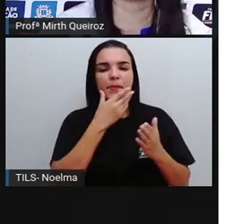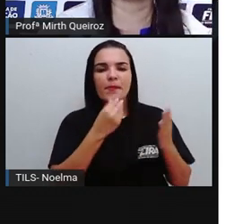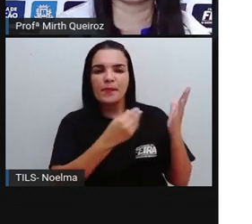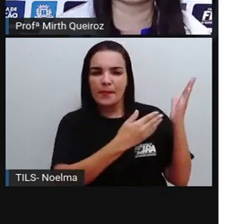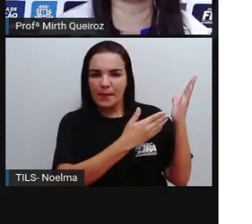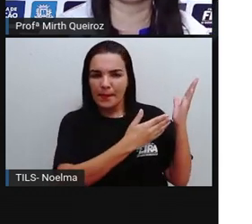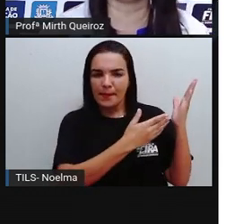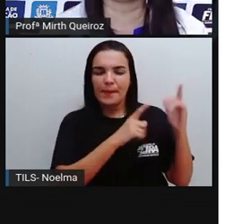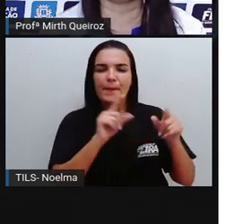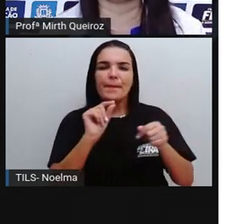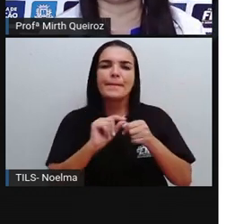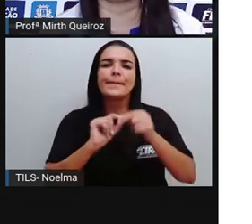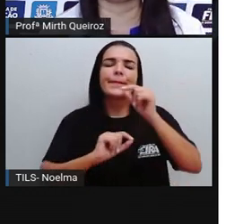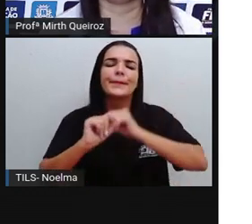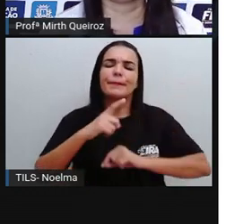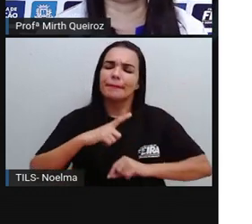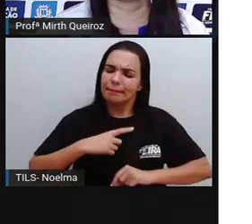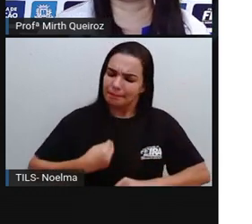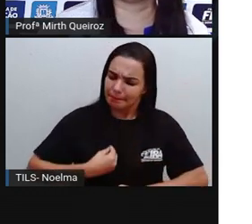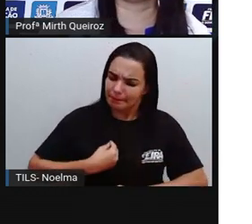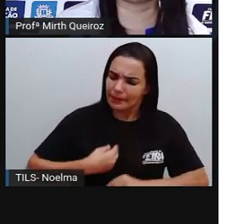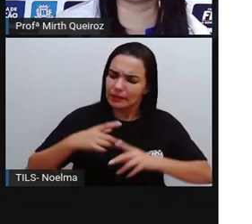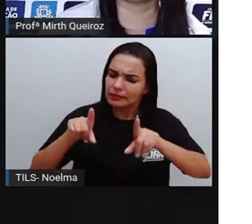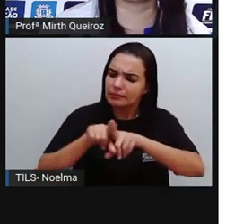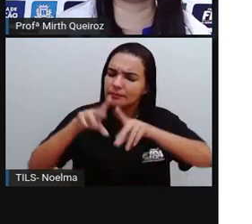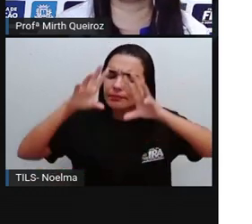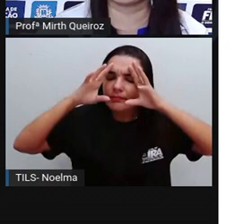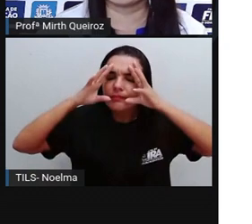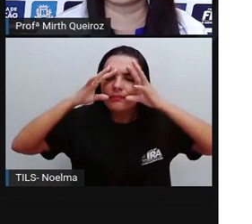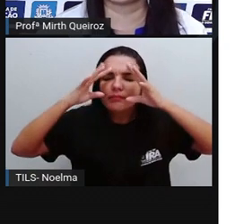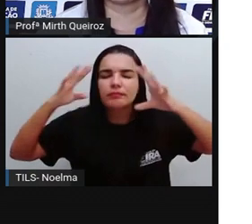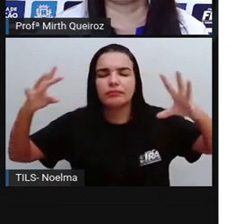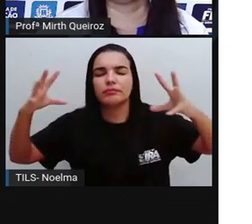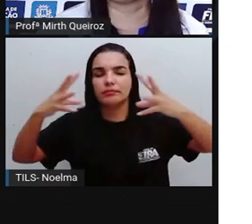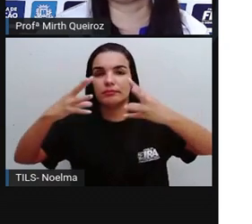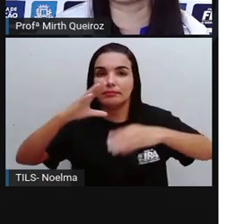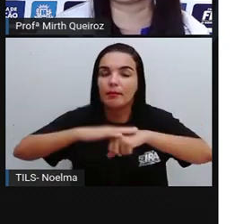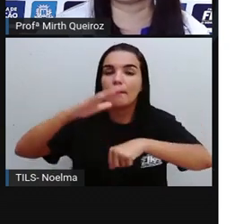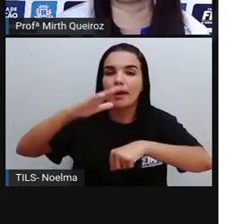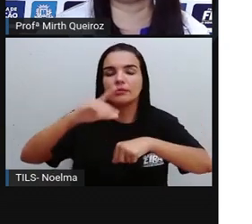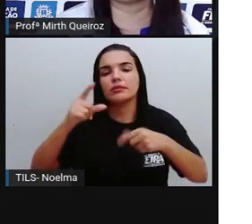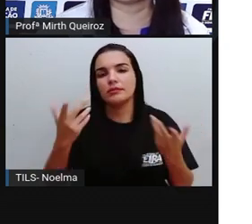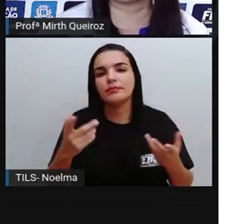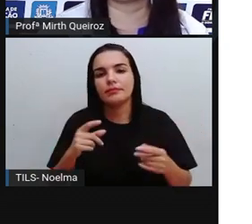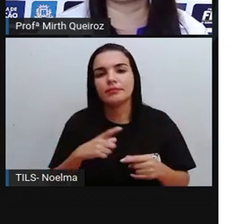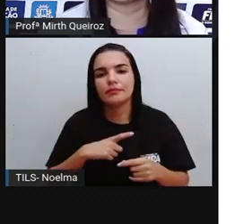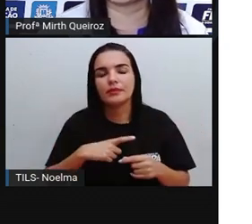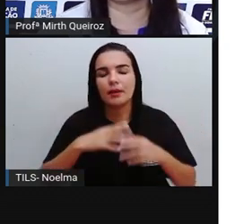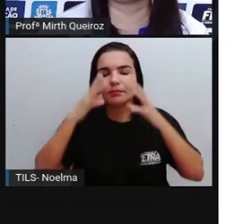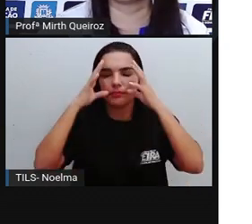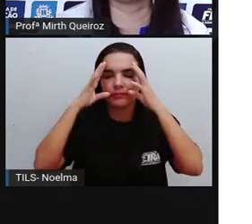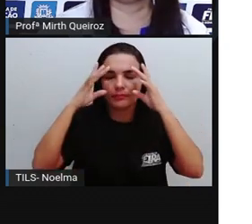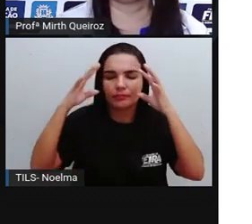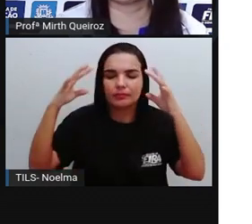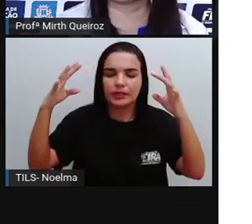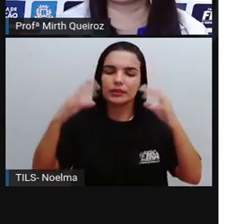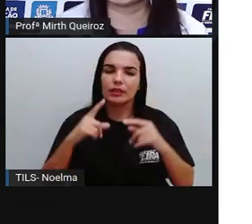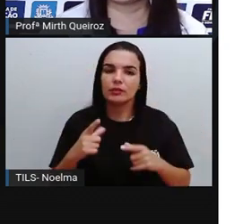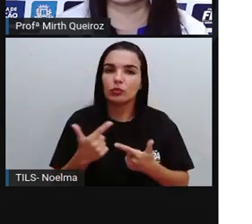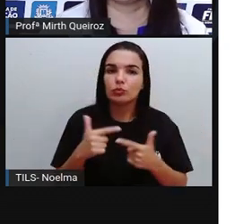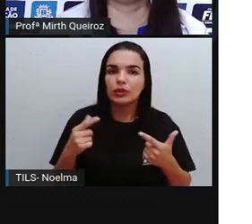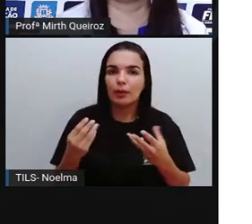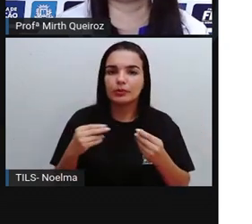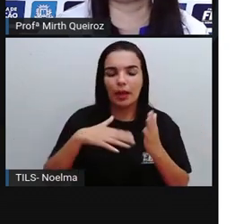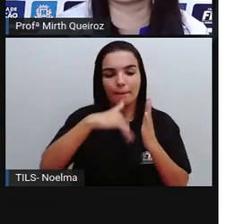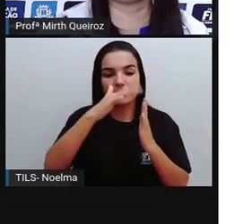do imaginário, né? Anita Malfatti pinta tanto o imaginário quanto o real. E Bavarelli, a gente vê a presença mais do